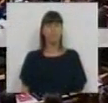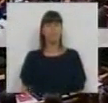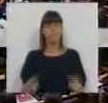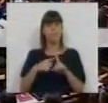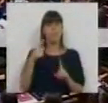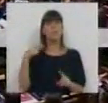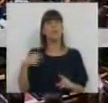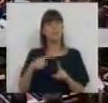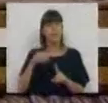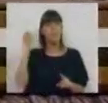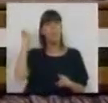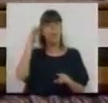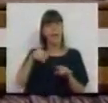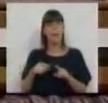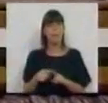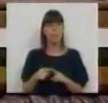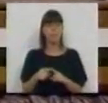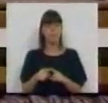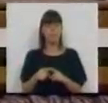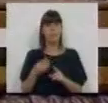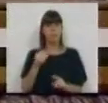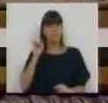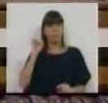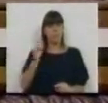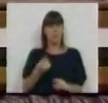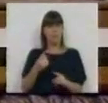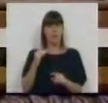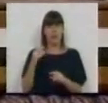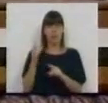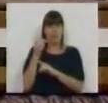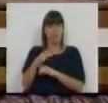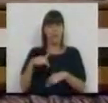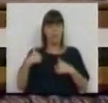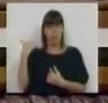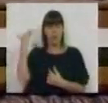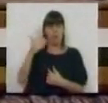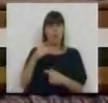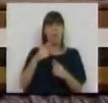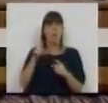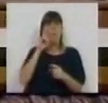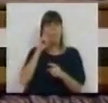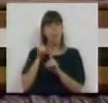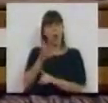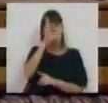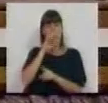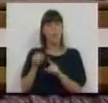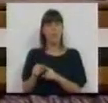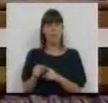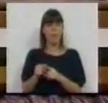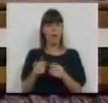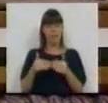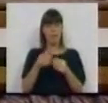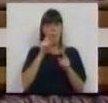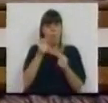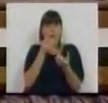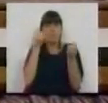de um Presidente da República que foi mais rápido que a própria sombra quando se tratou de proteger o seu governo prestes